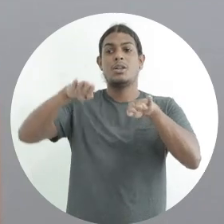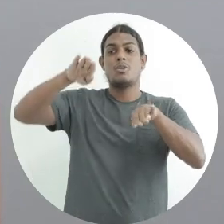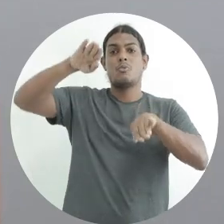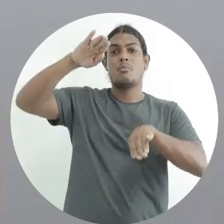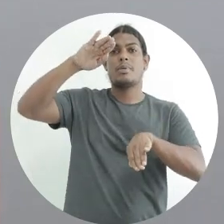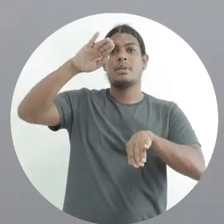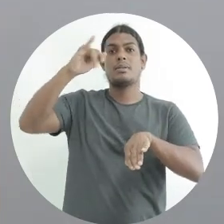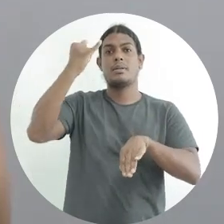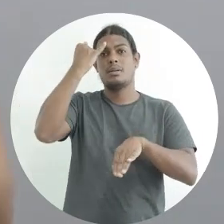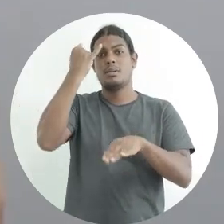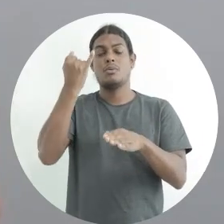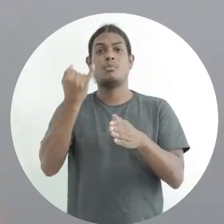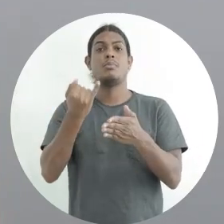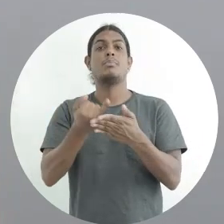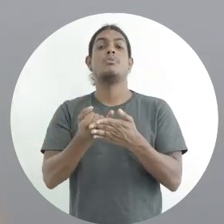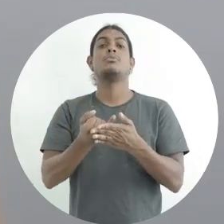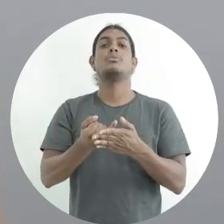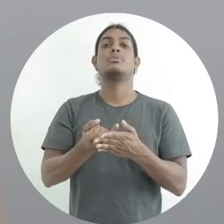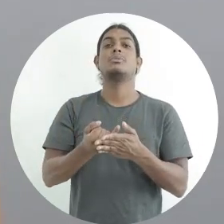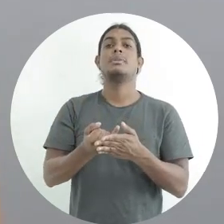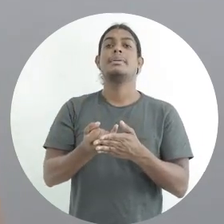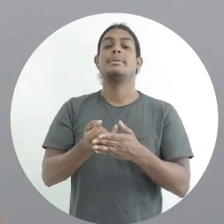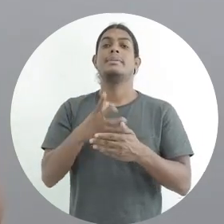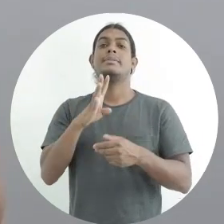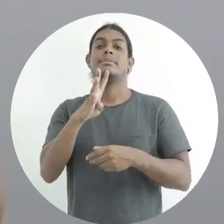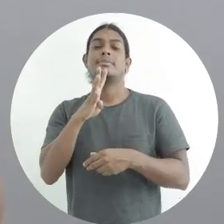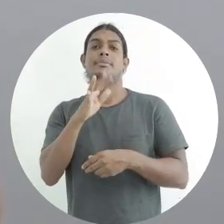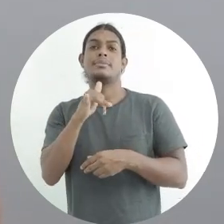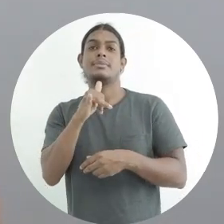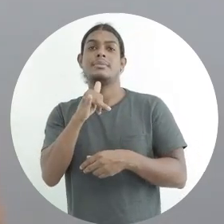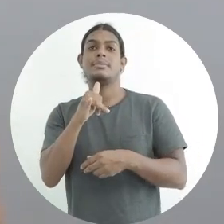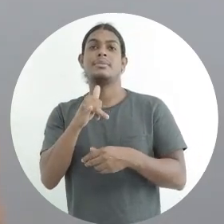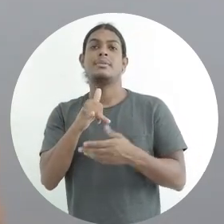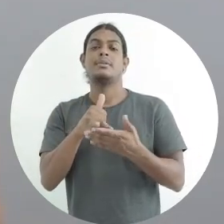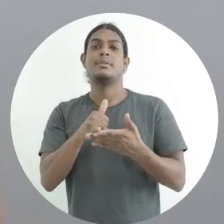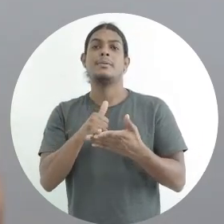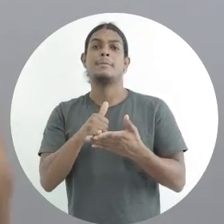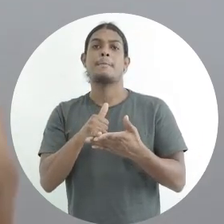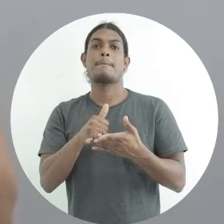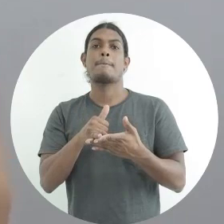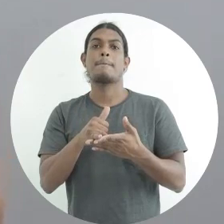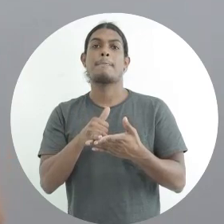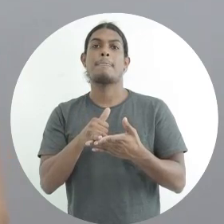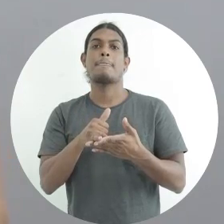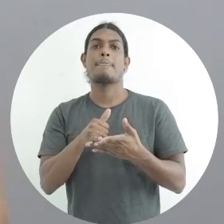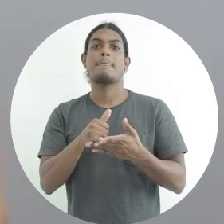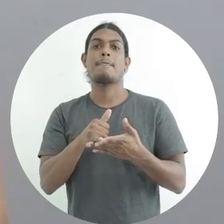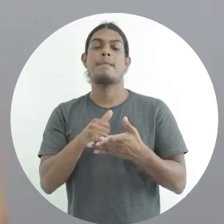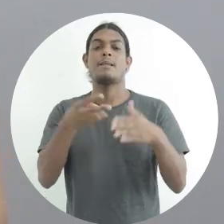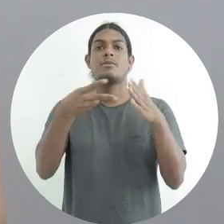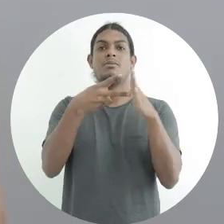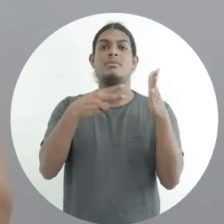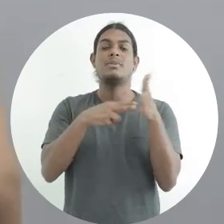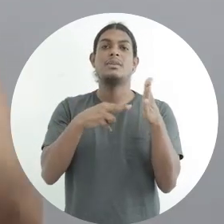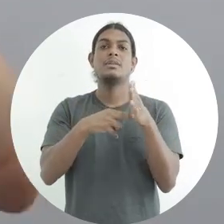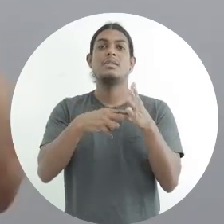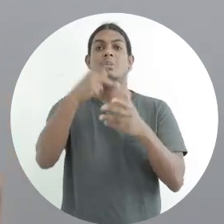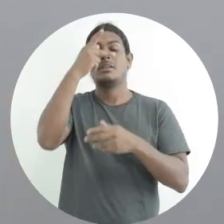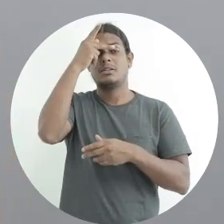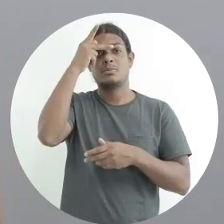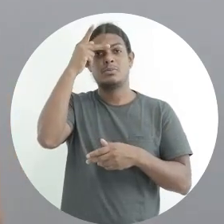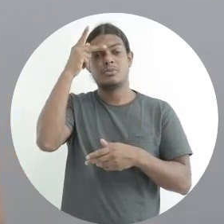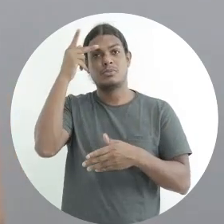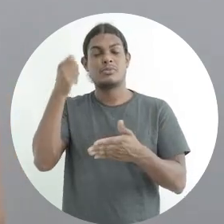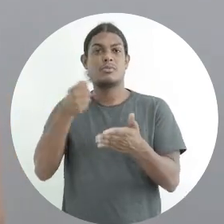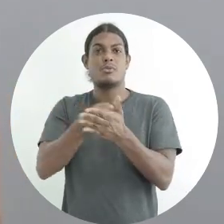dinheiro para as pessoas e que elas consumam menos. Então isso também contém o consumo e termina por conter a inflação, conter o